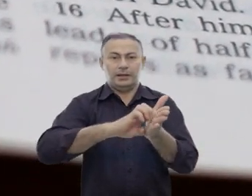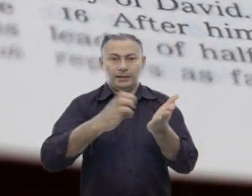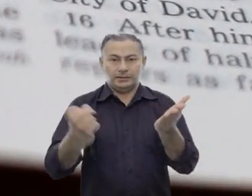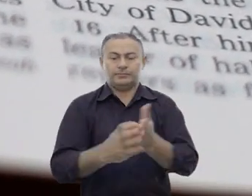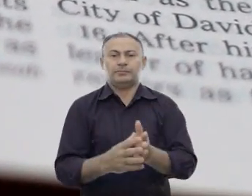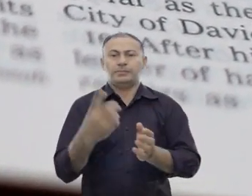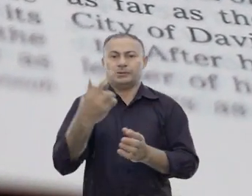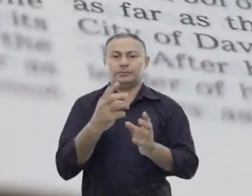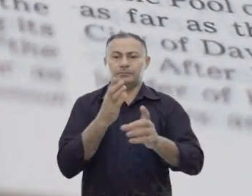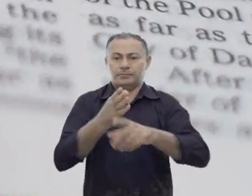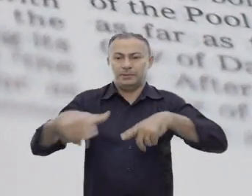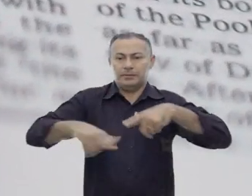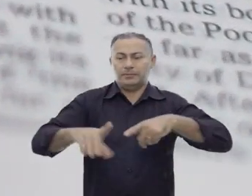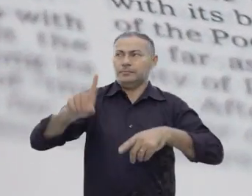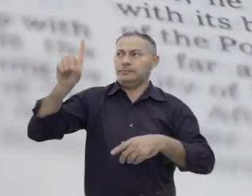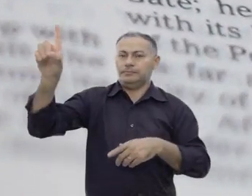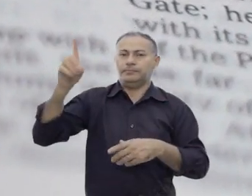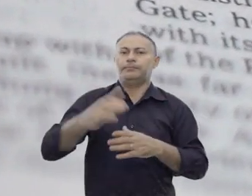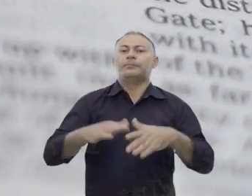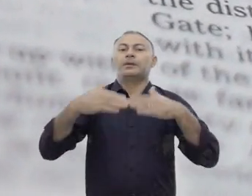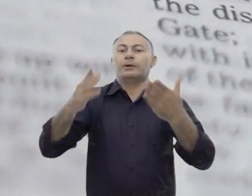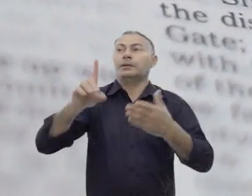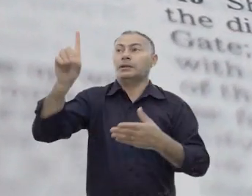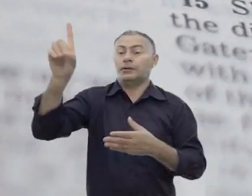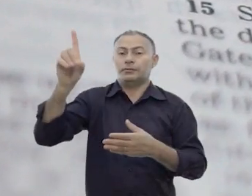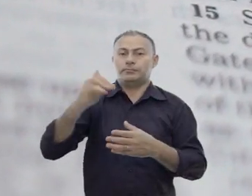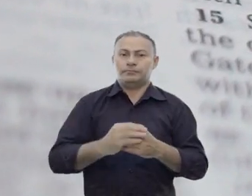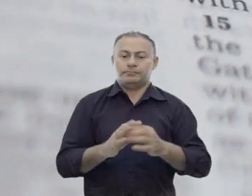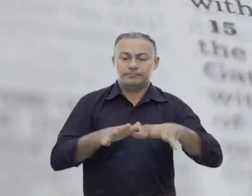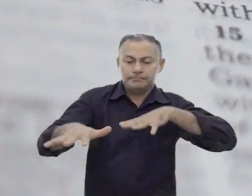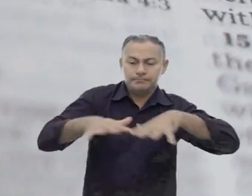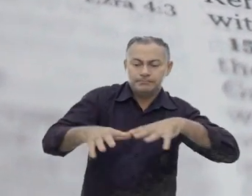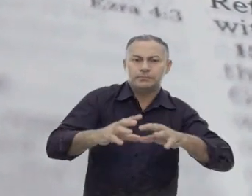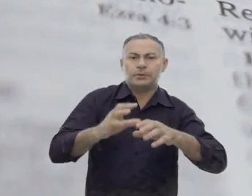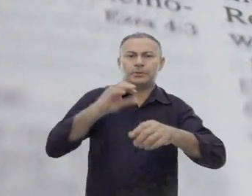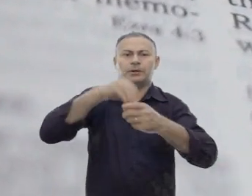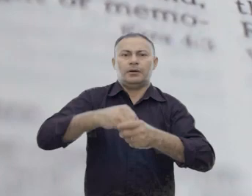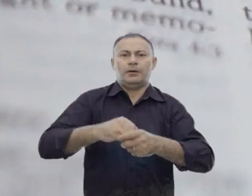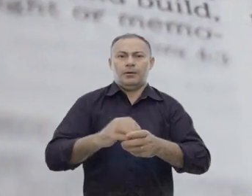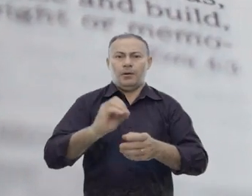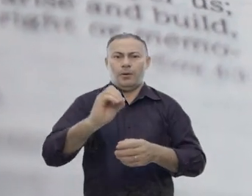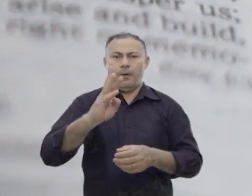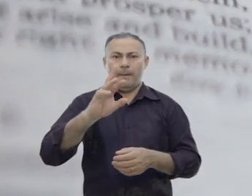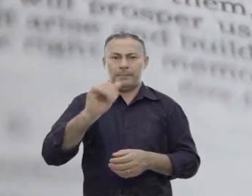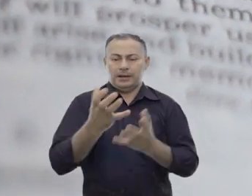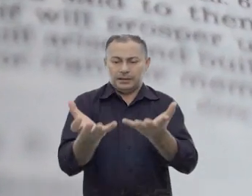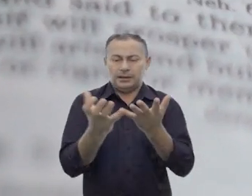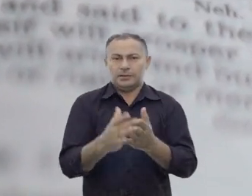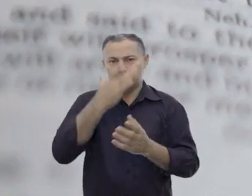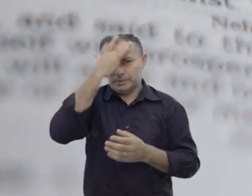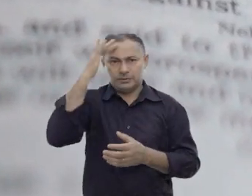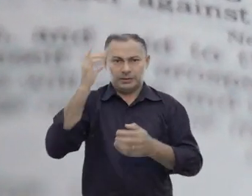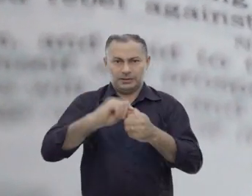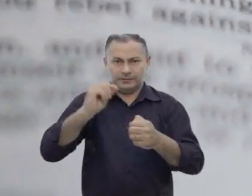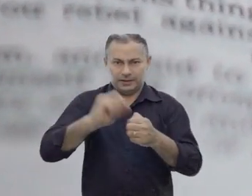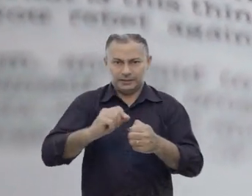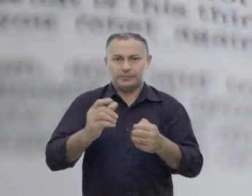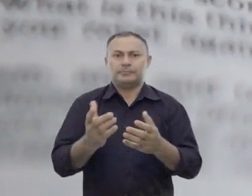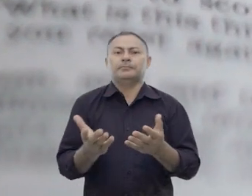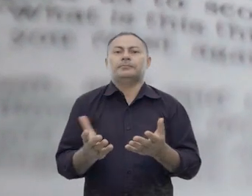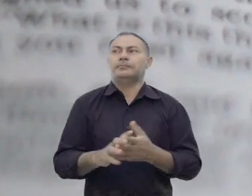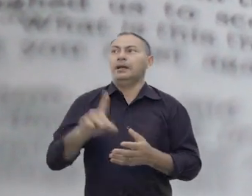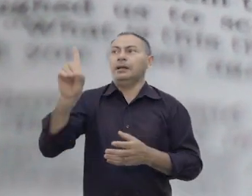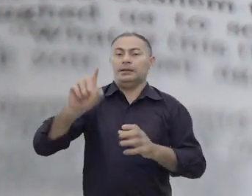de Esdras o segundo princípio para o trabalho de Deus. Quando Deus está se movendo por trás de uma obra que Ele quer que os